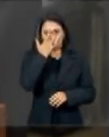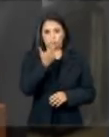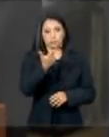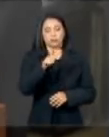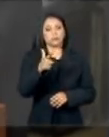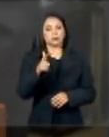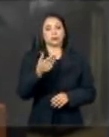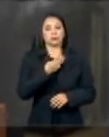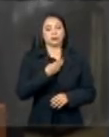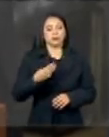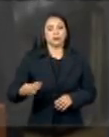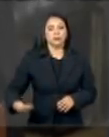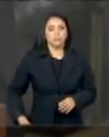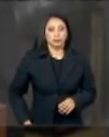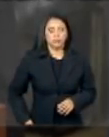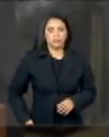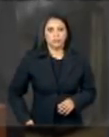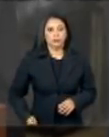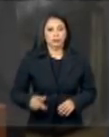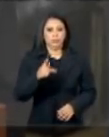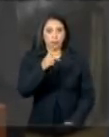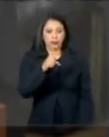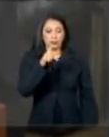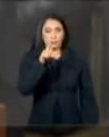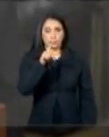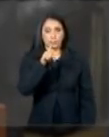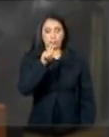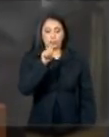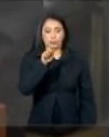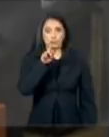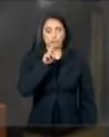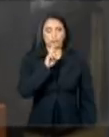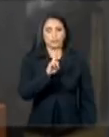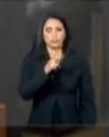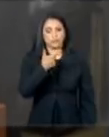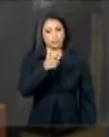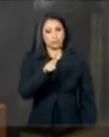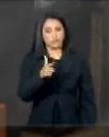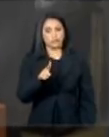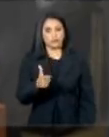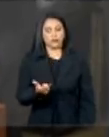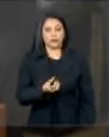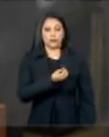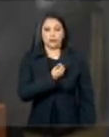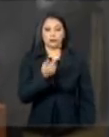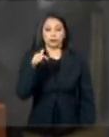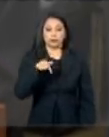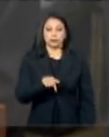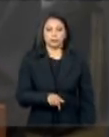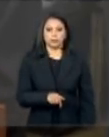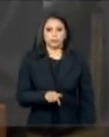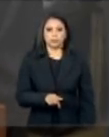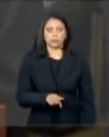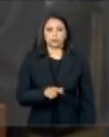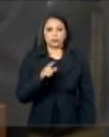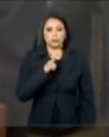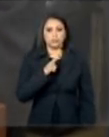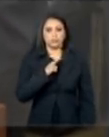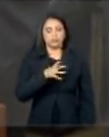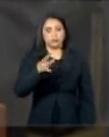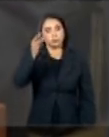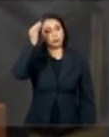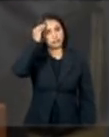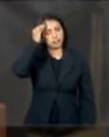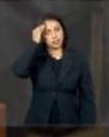vice procurador geral da república divulgado encontra-se uma tribuna de frente para os ministros exista a clareza com que os meus colegas